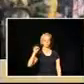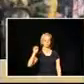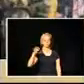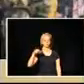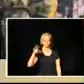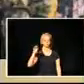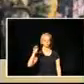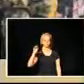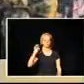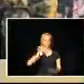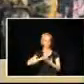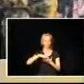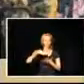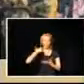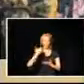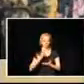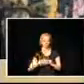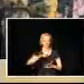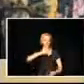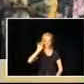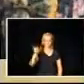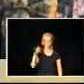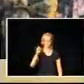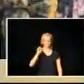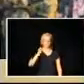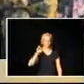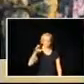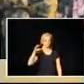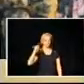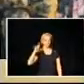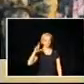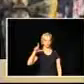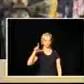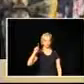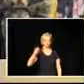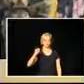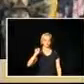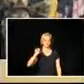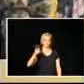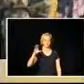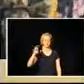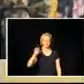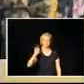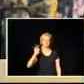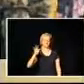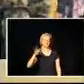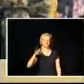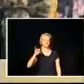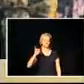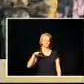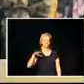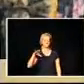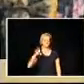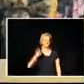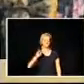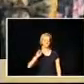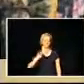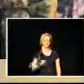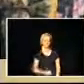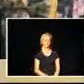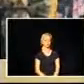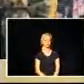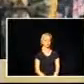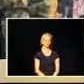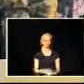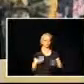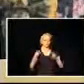Passa a denominar-se Praça José Carlos da Costa Fino, área localizada na Avenida Expedicionário Bento Nogueira de Moura,